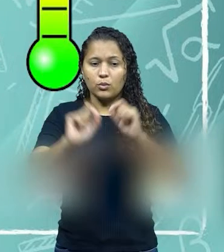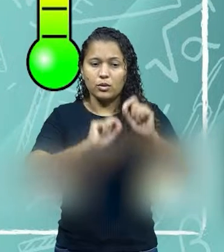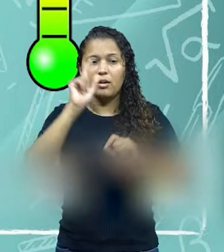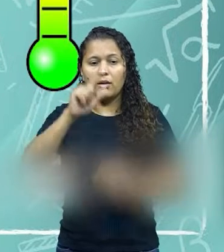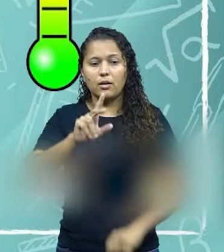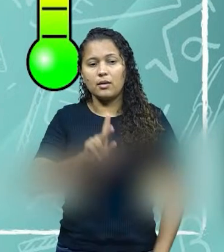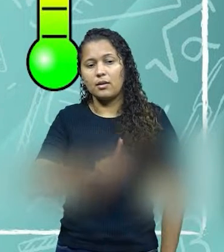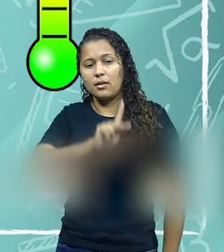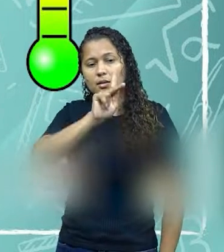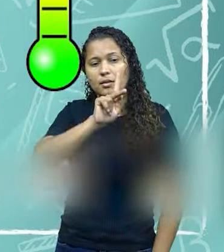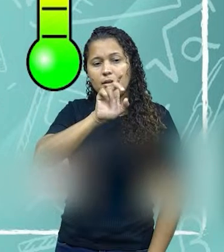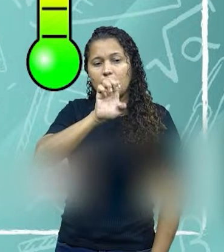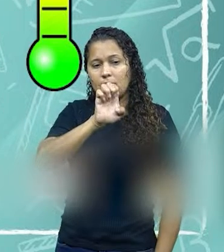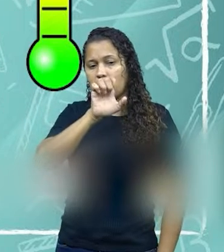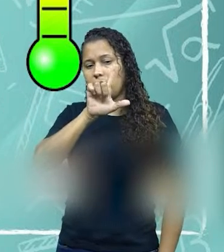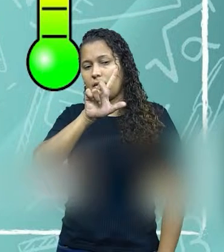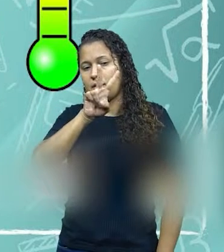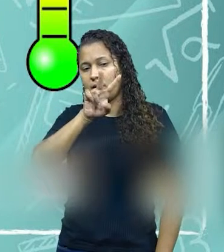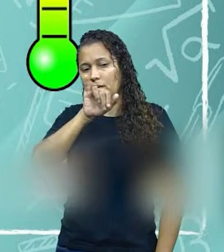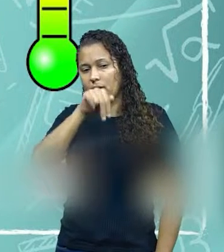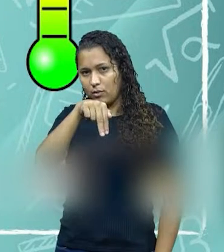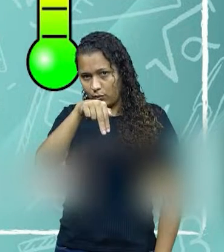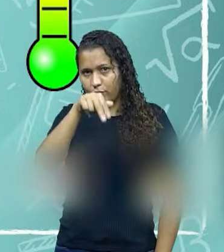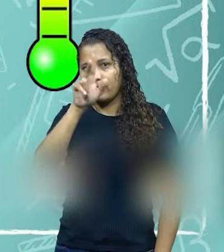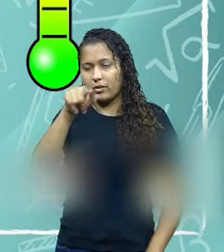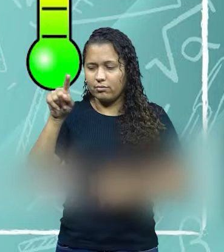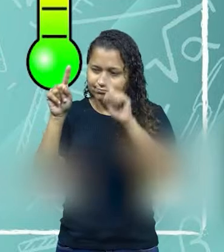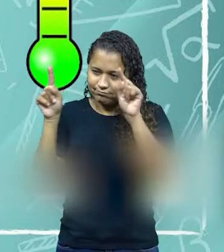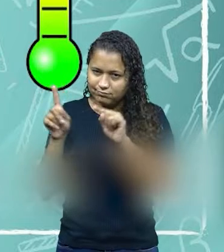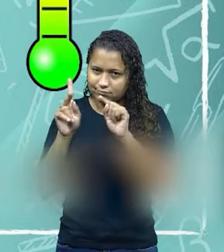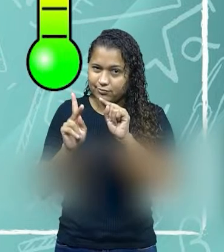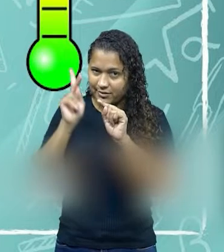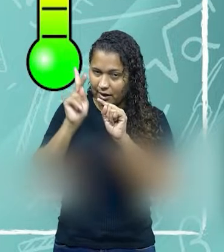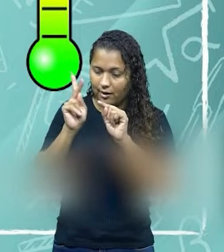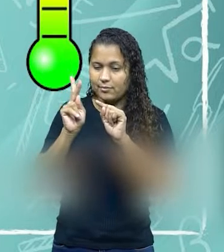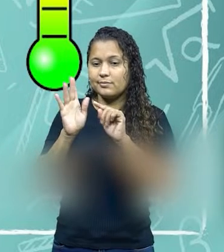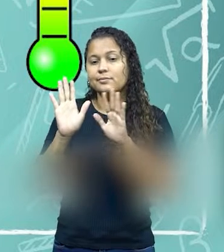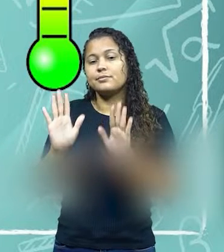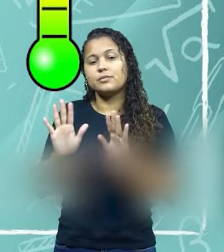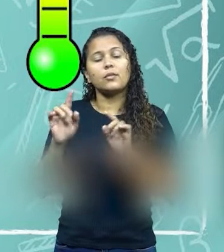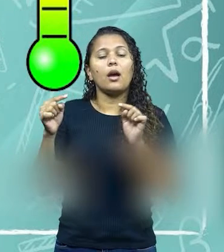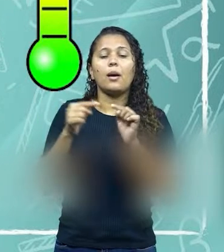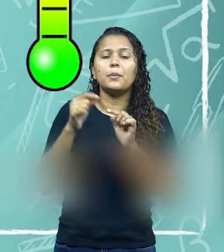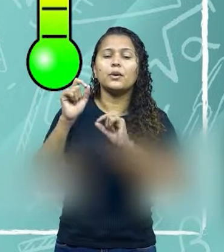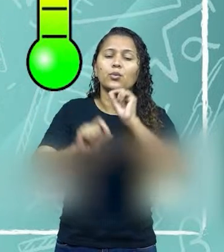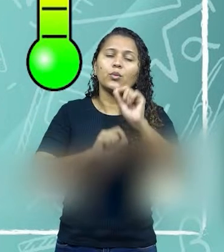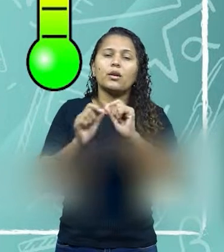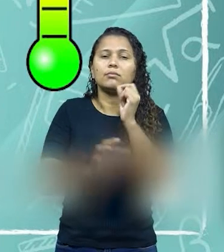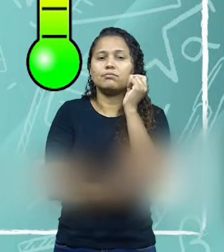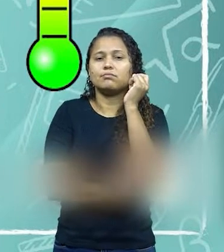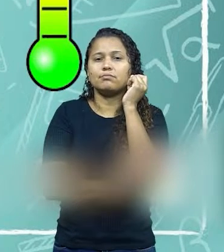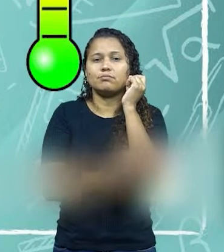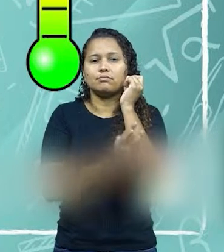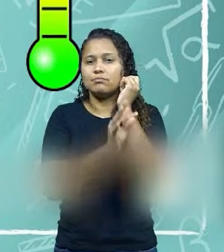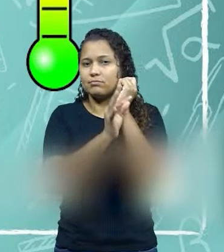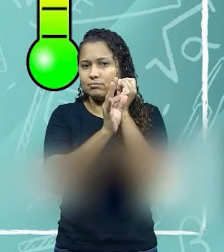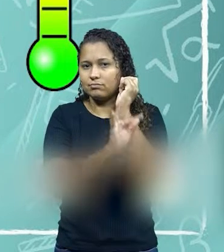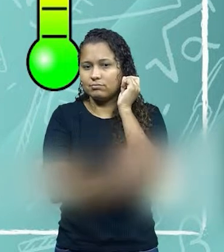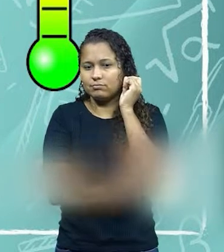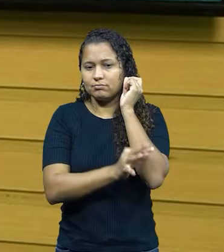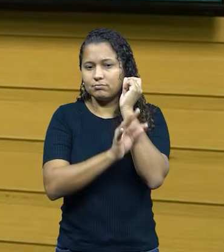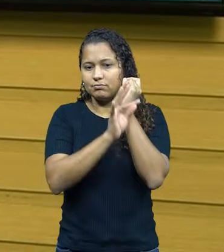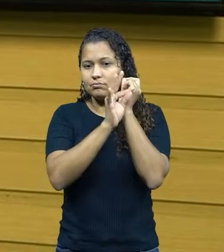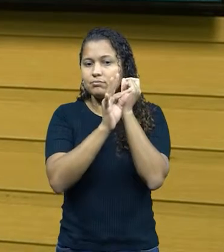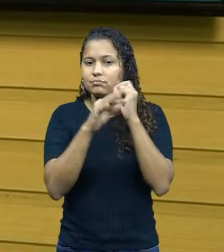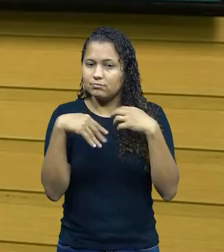é o Kelvin, representado pela letra K. E ele é a unidade correspondente à grandeza temperatura